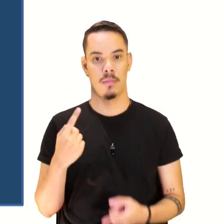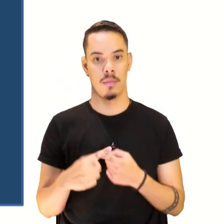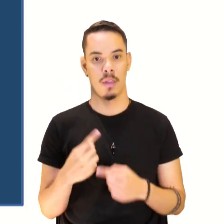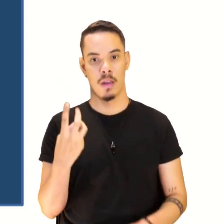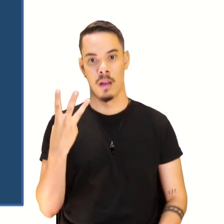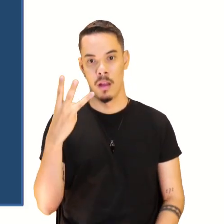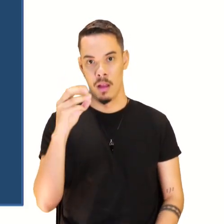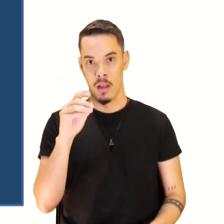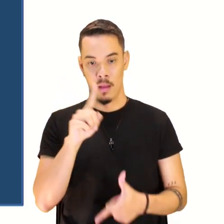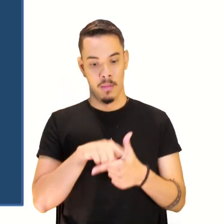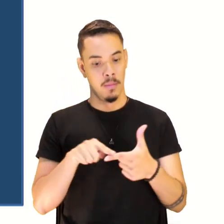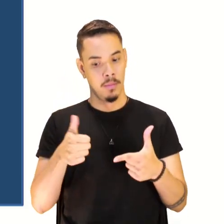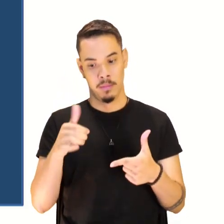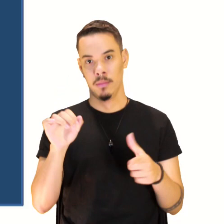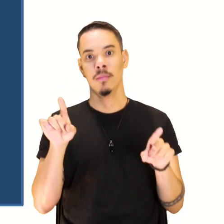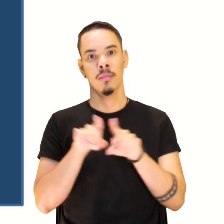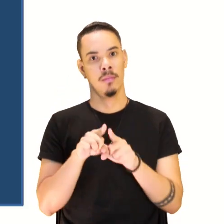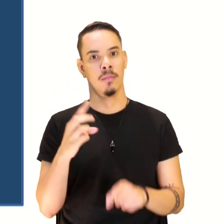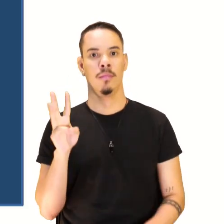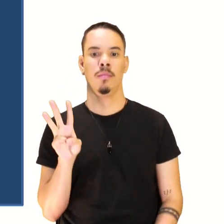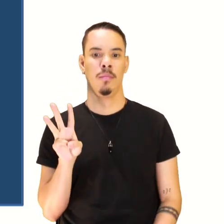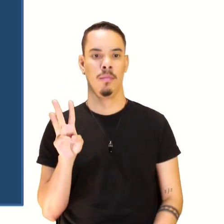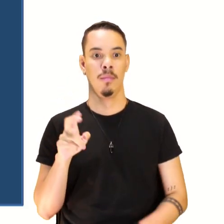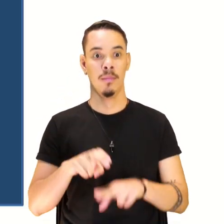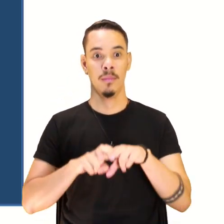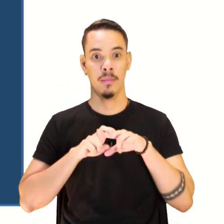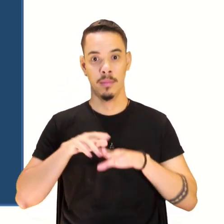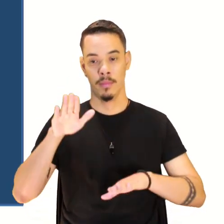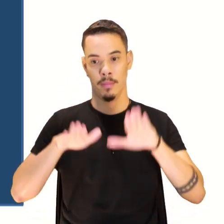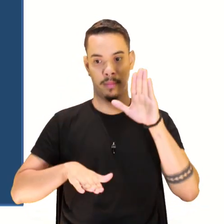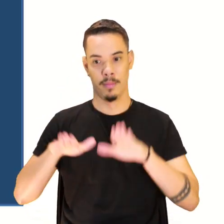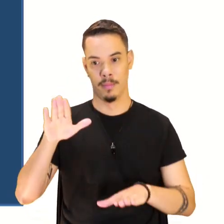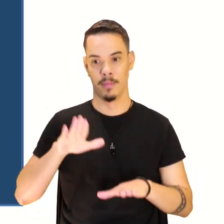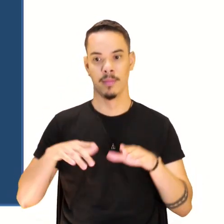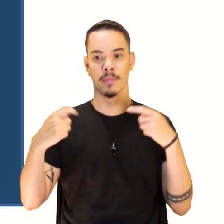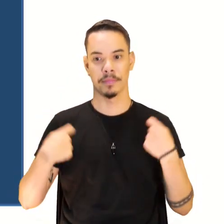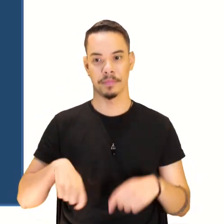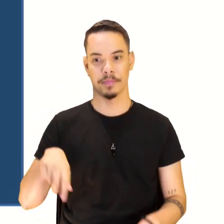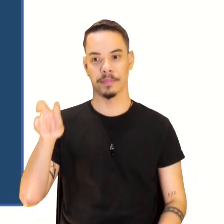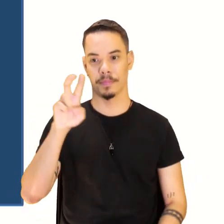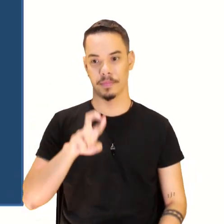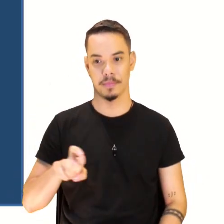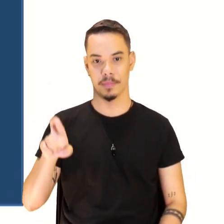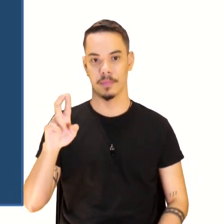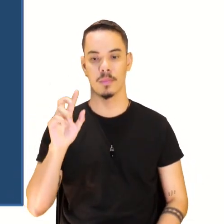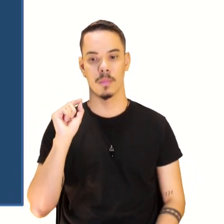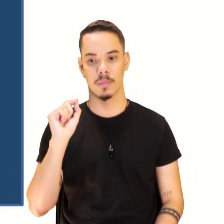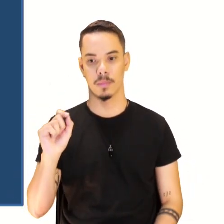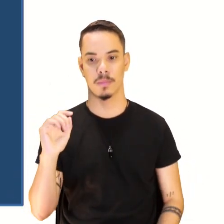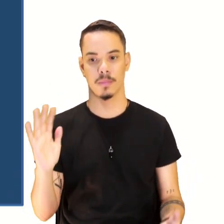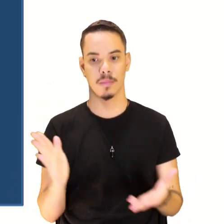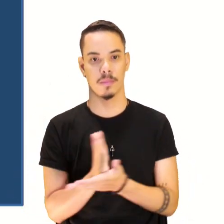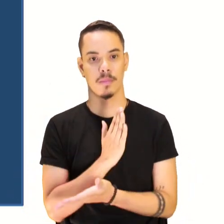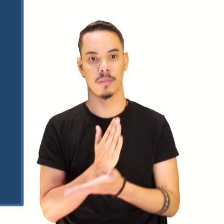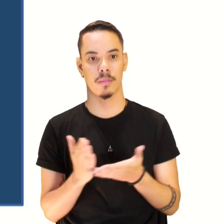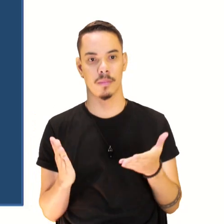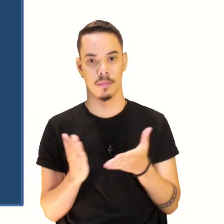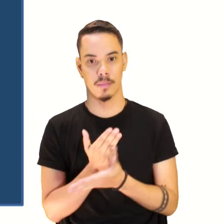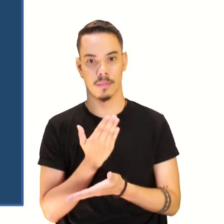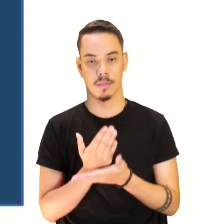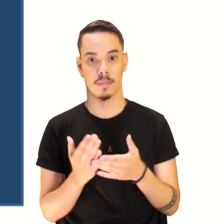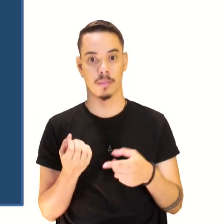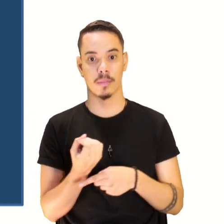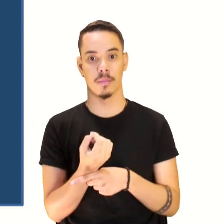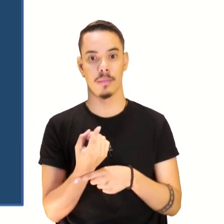dividido por 10 também é 3 então às vezes né a gente tem que Observar isso aí que às vezes a fração origina resulta